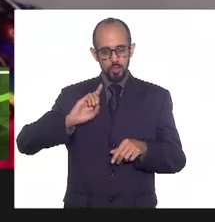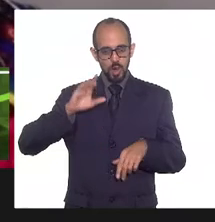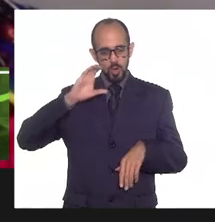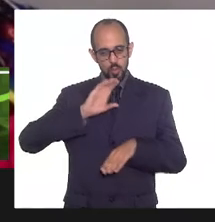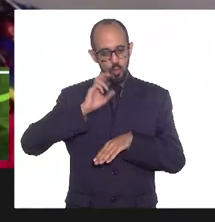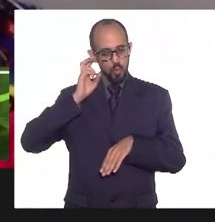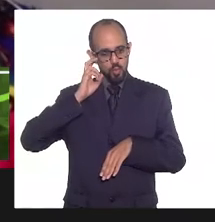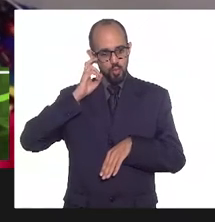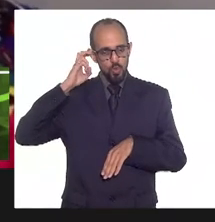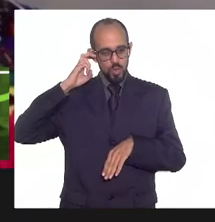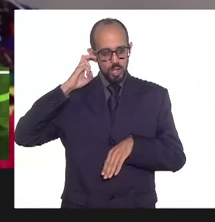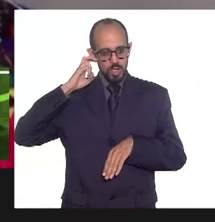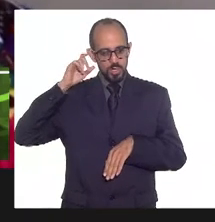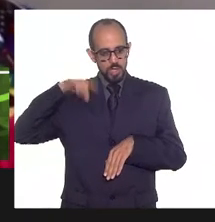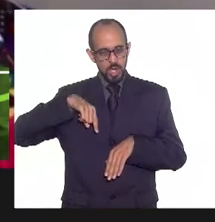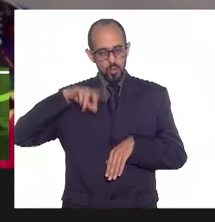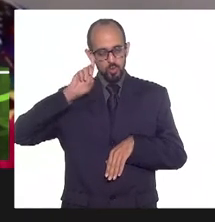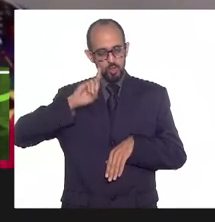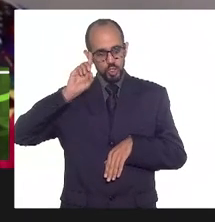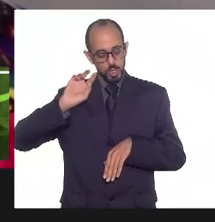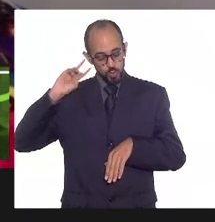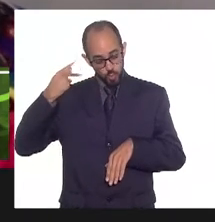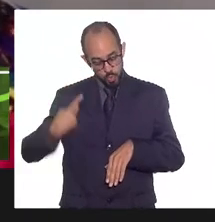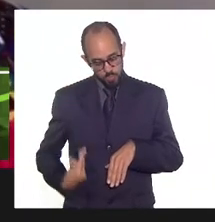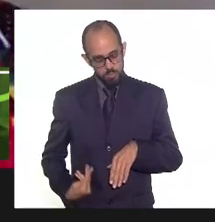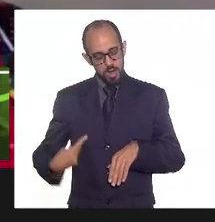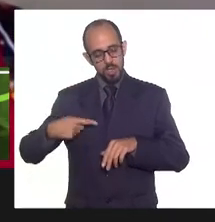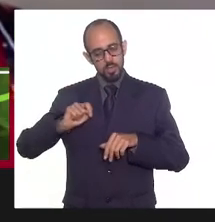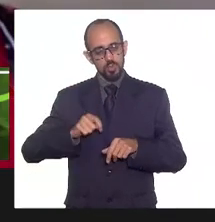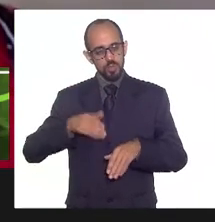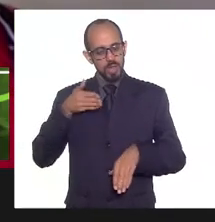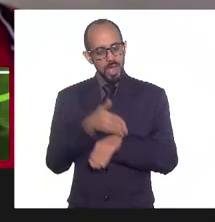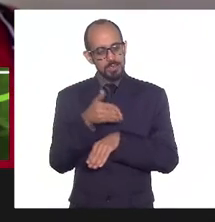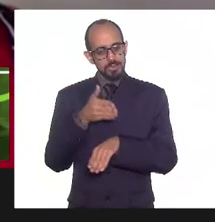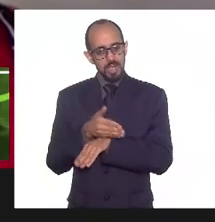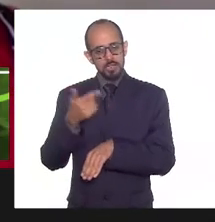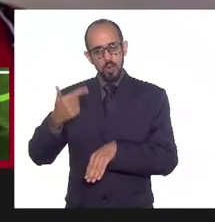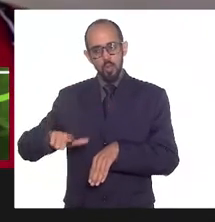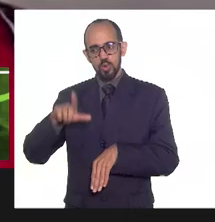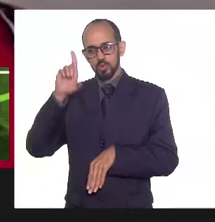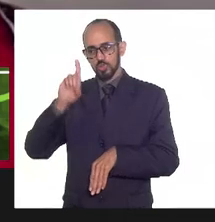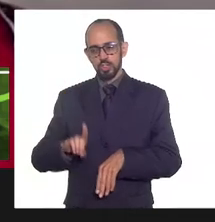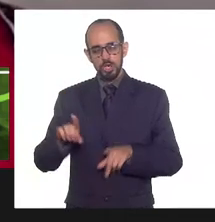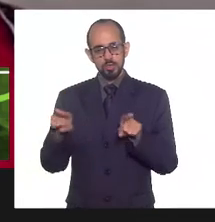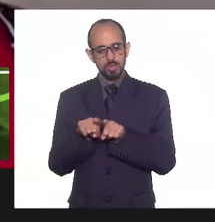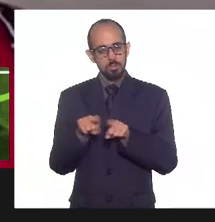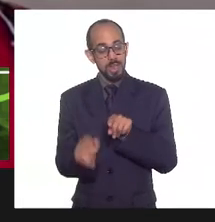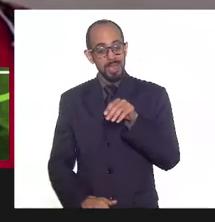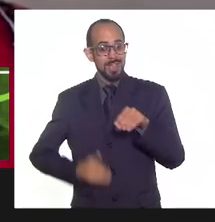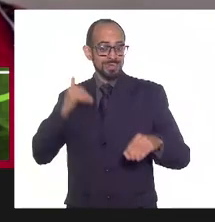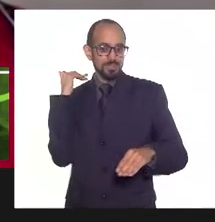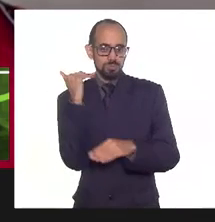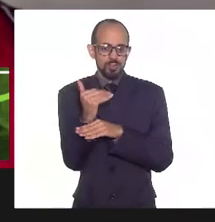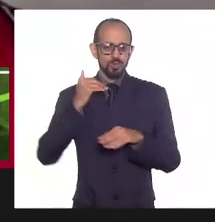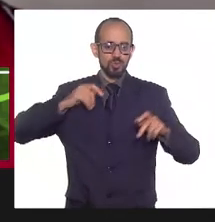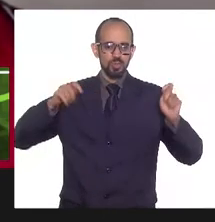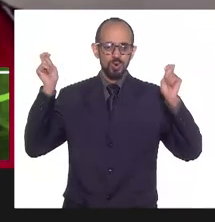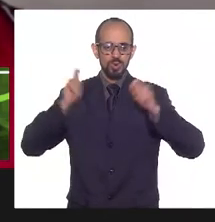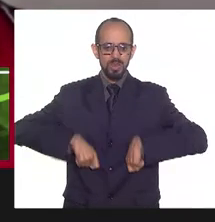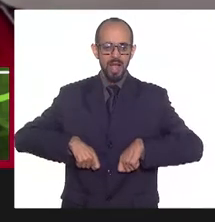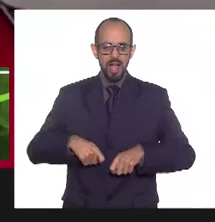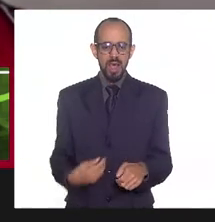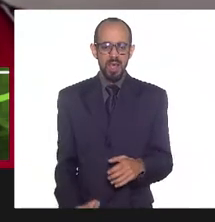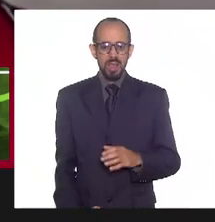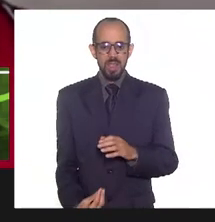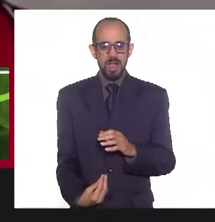humano ajuda alicerce a garantia de outros direitos e acima de tudo possibilita para a nossa